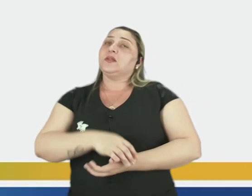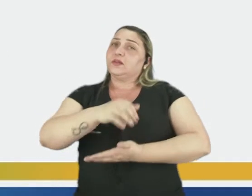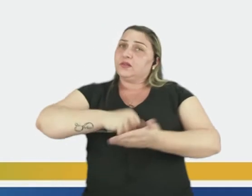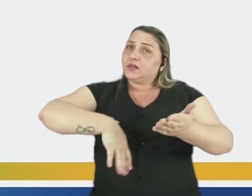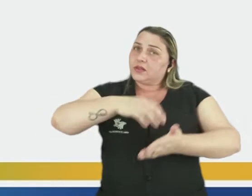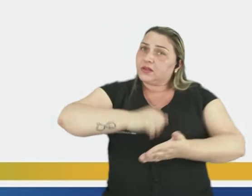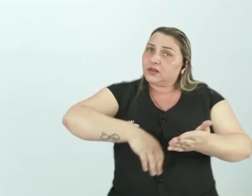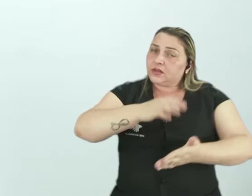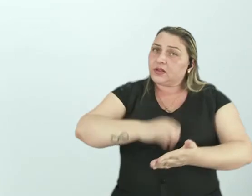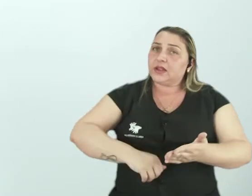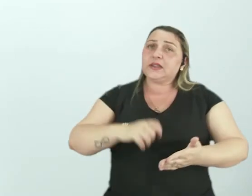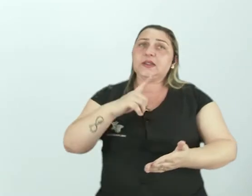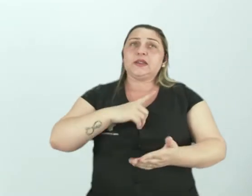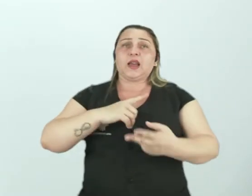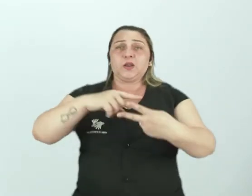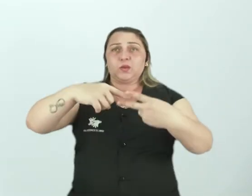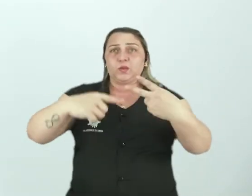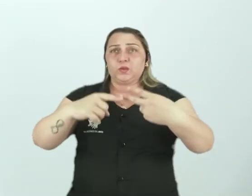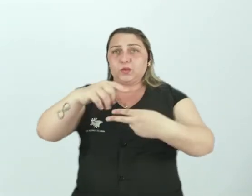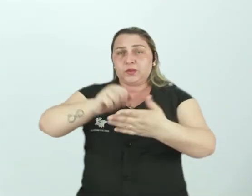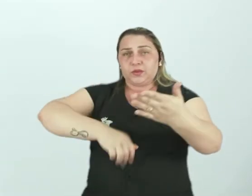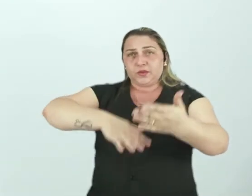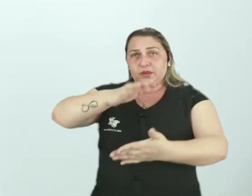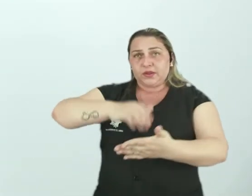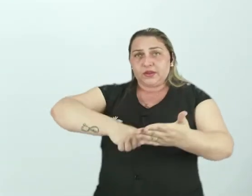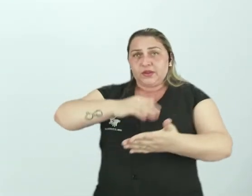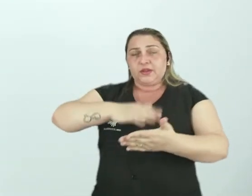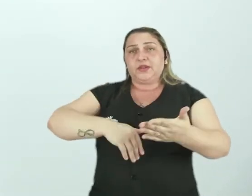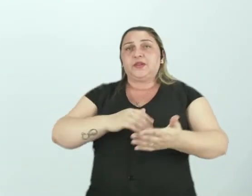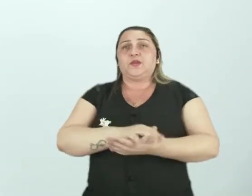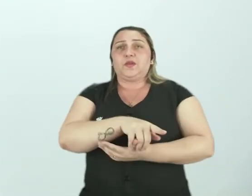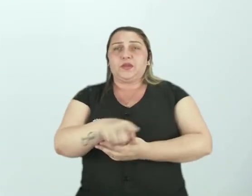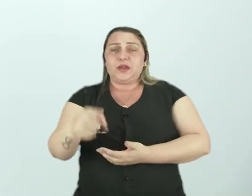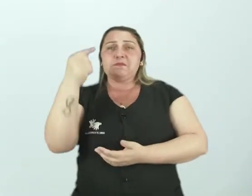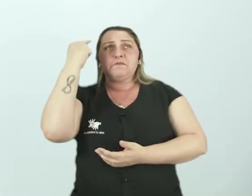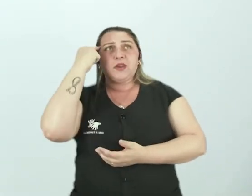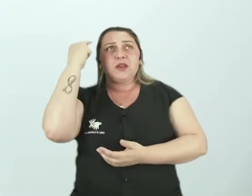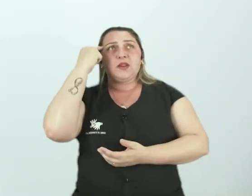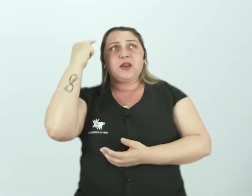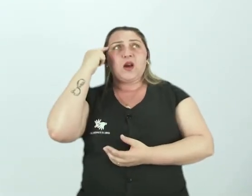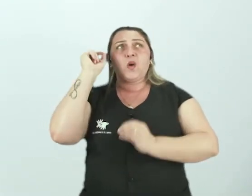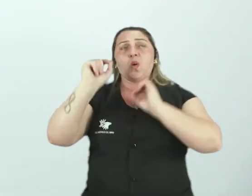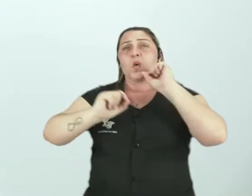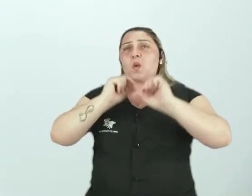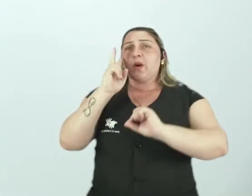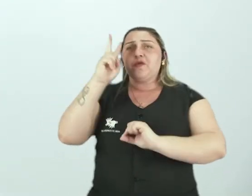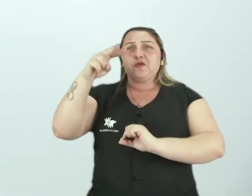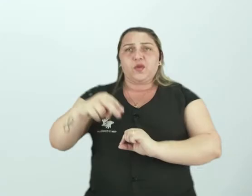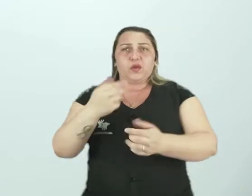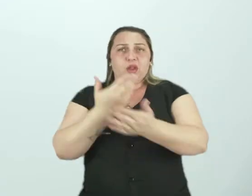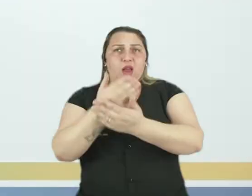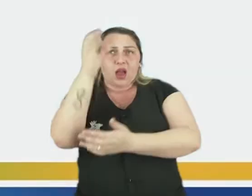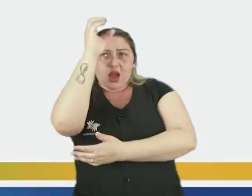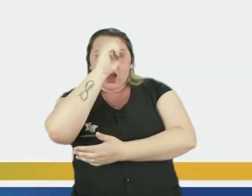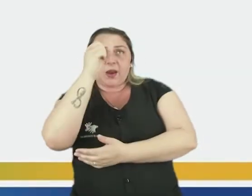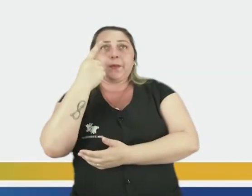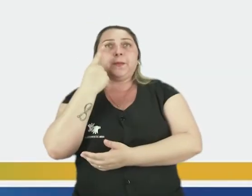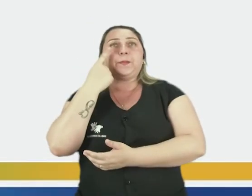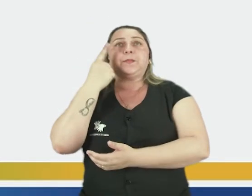exercitar um pouquinho, né? Tem duas atividades para a gente exercitar aqui e vocês pensarem um pouquinho sobre o que a gente viu na aula. Vamos